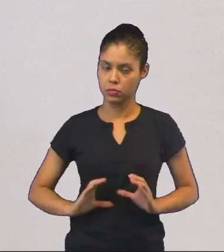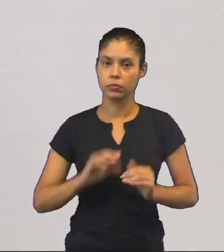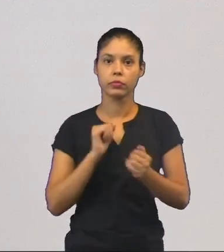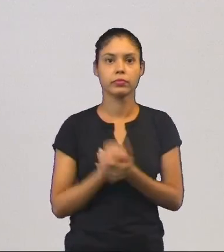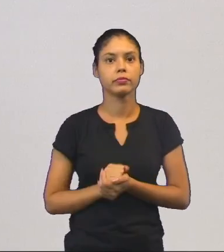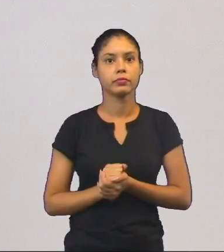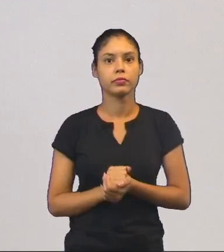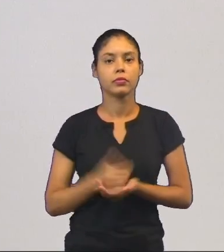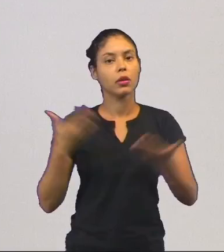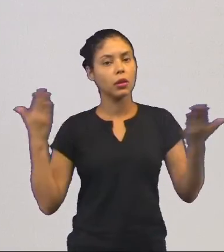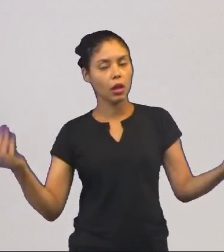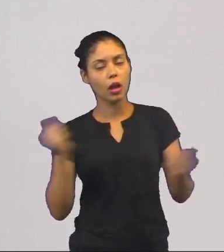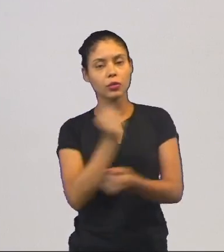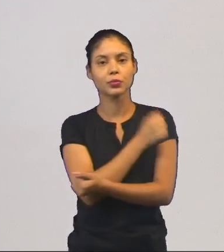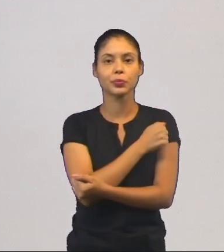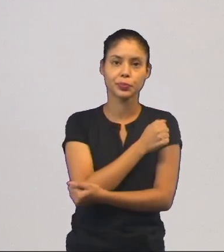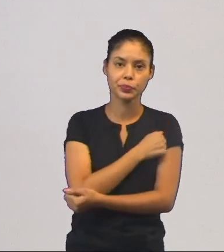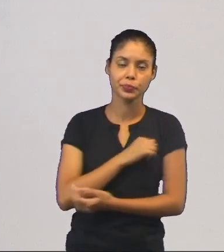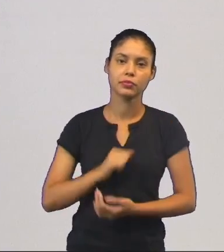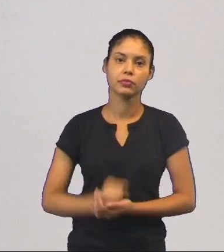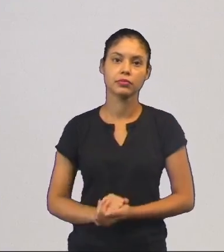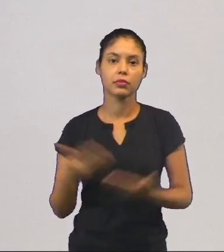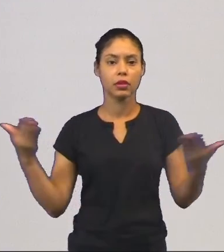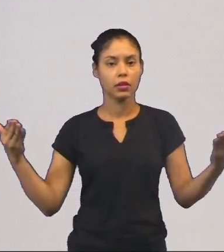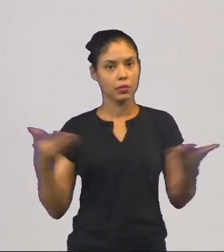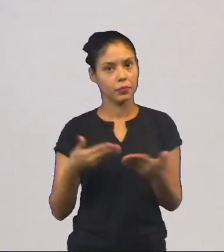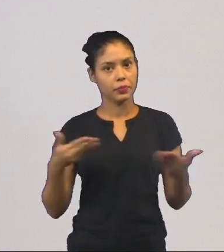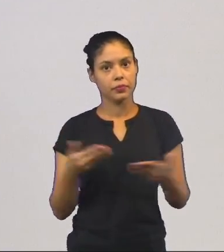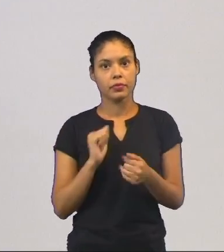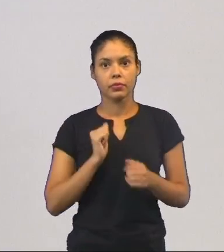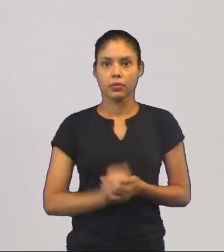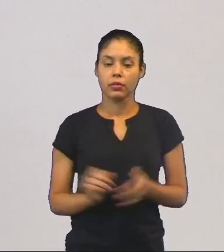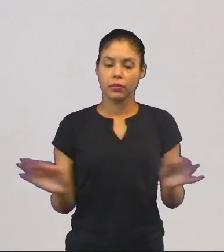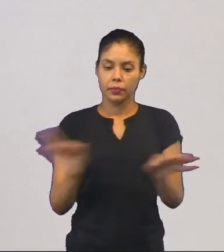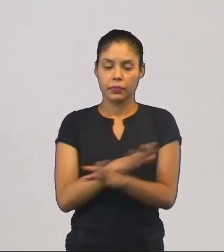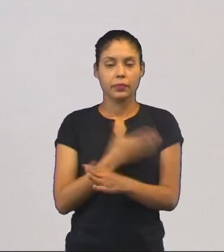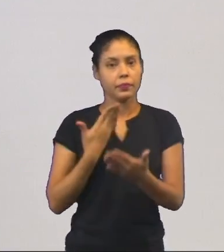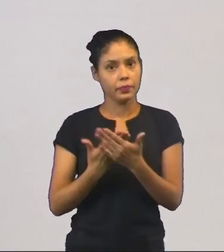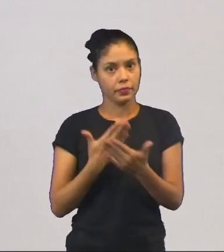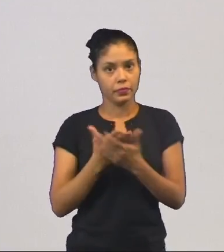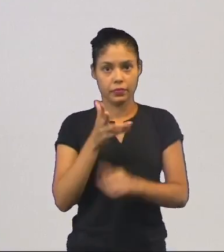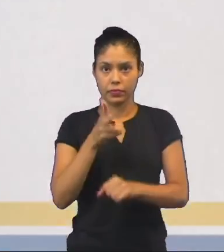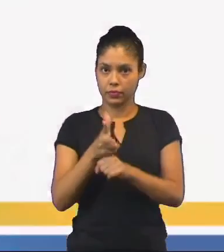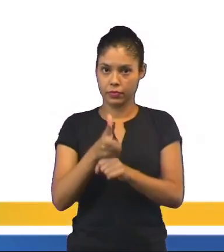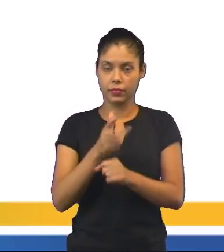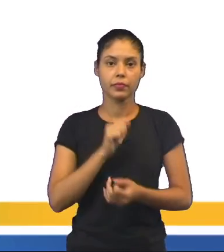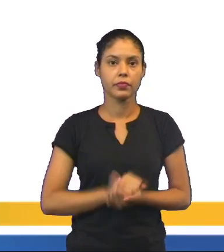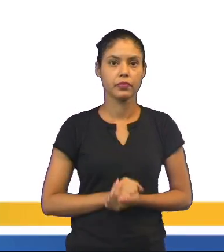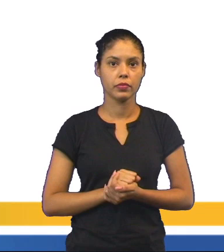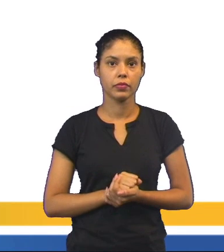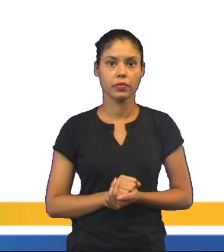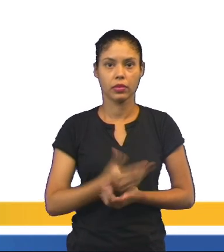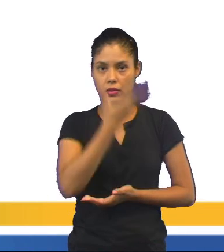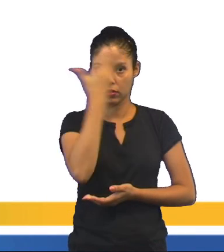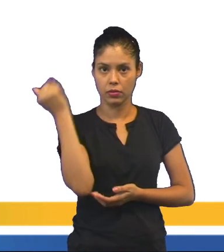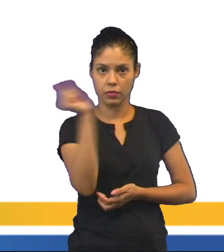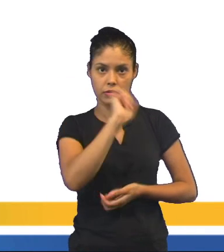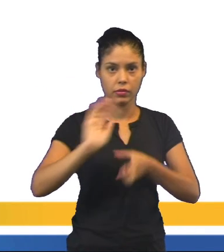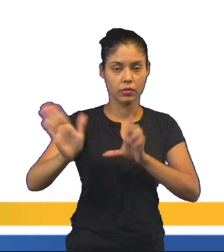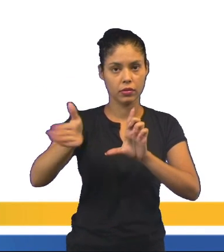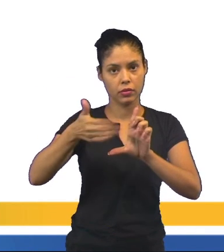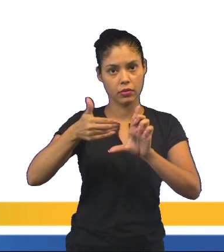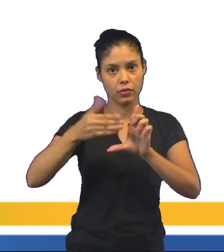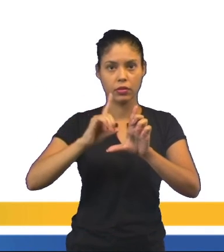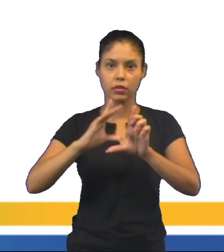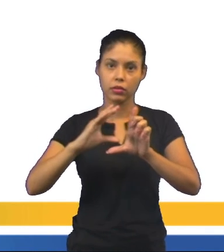cidadania. Prezados alunos e alunas, a partir deste momento eu encerro esta videoaula e não deixe de